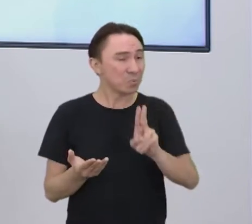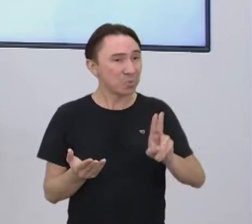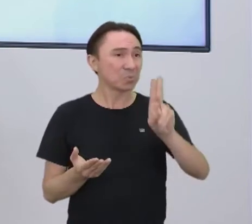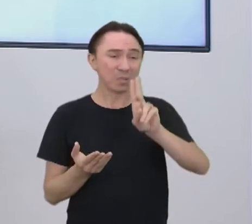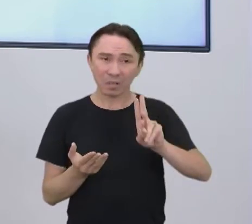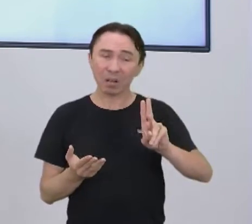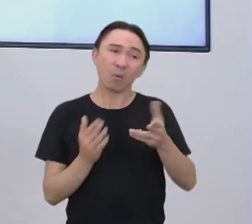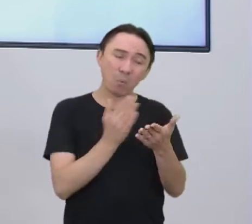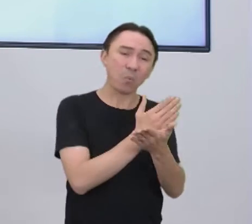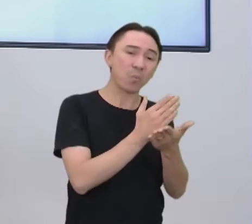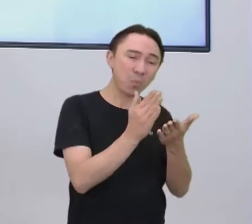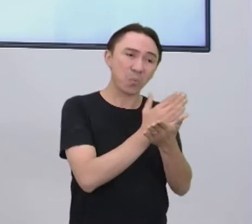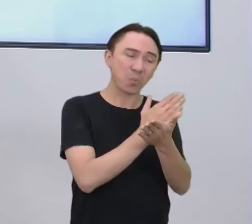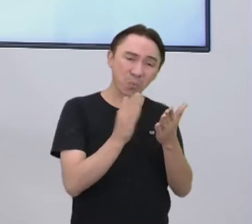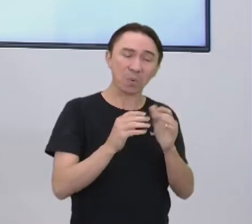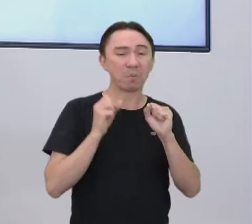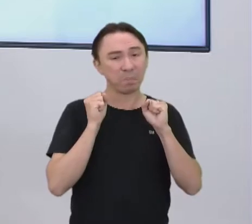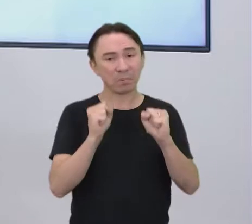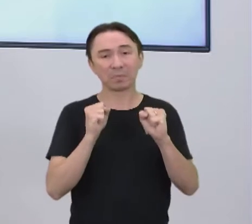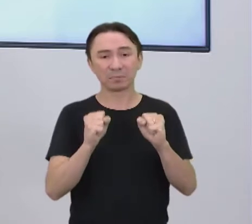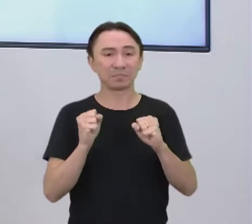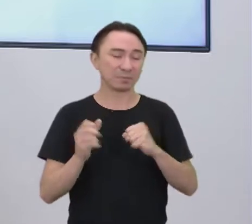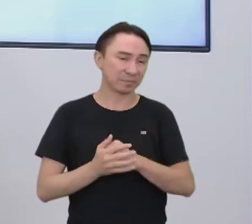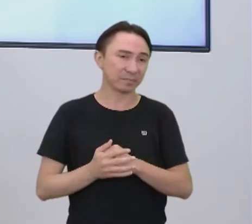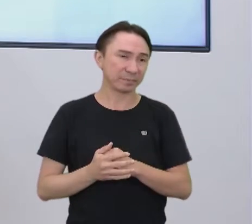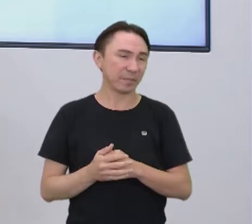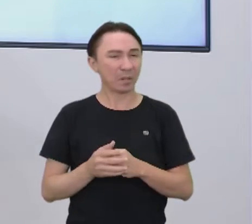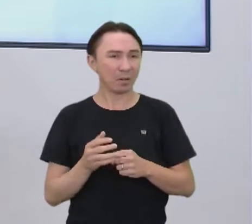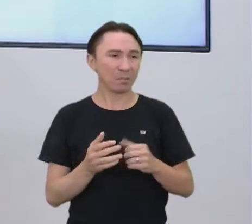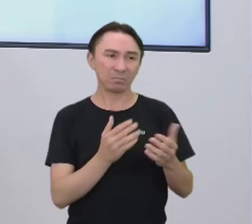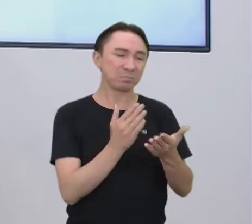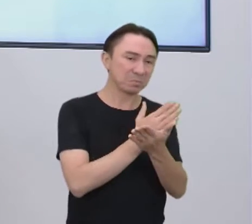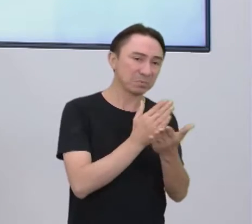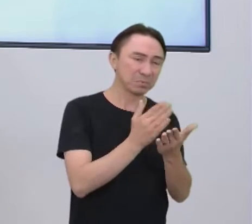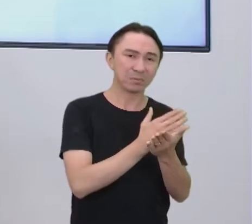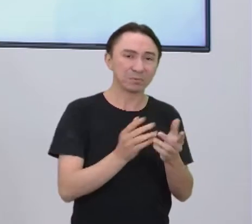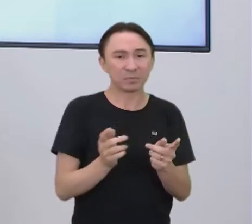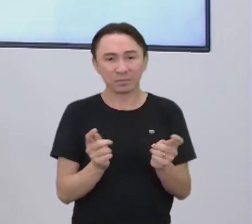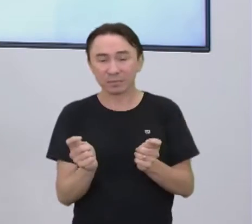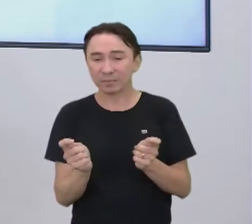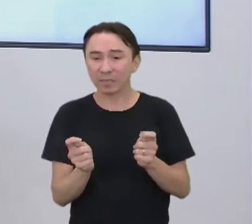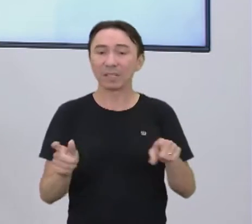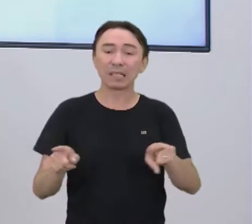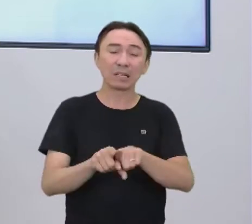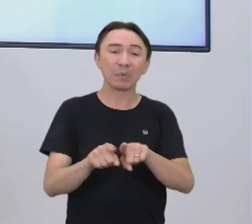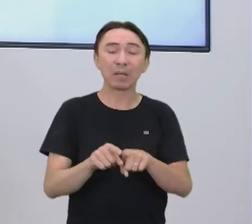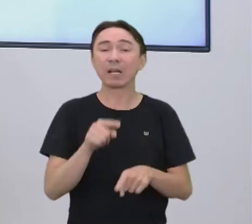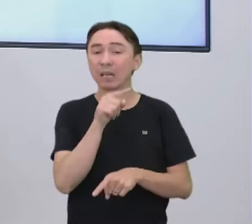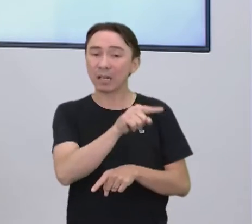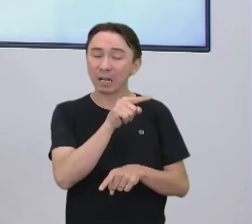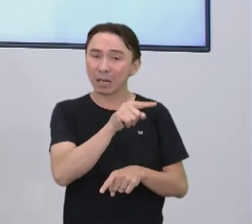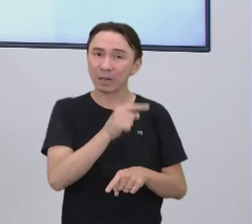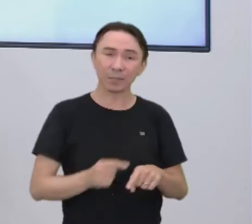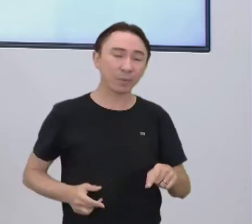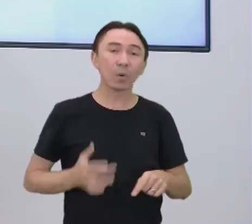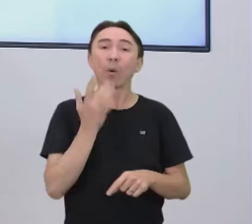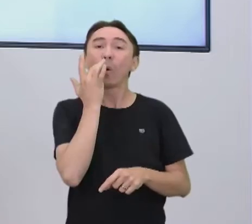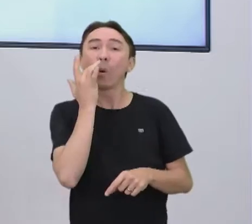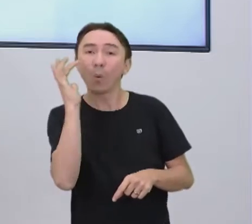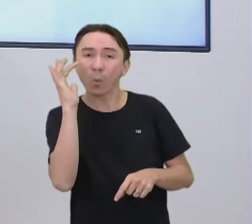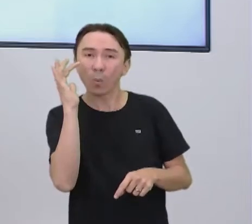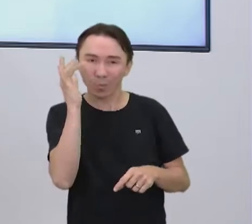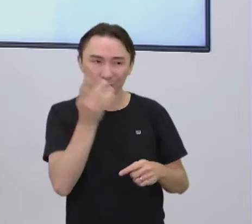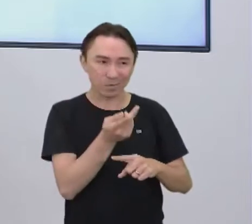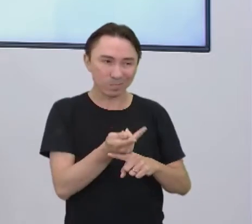hoje em situações, vamos dizer, controladas. Se bem que ele é utilizado no garimpo, principalmente o garimpo do ouro, né? Eles